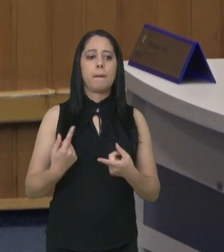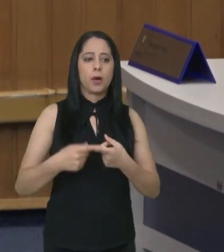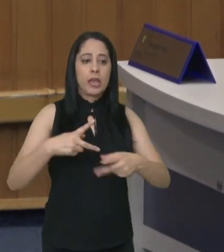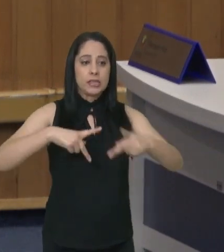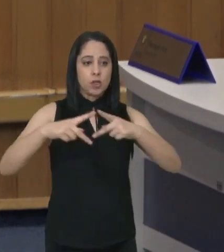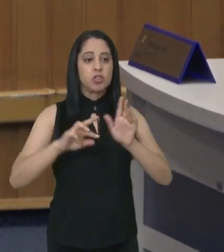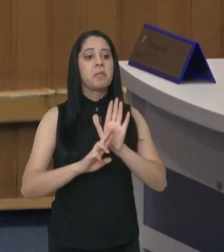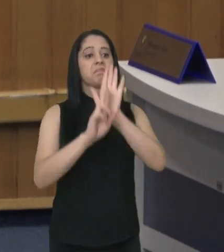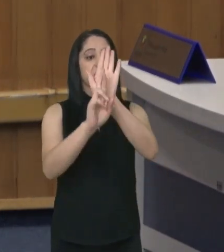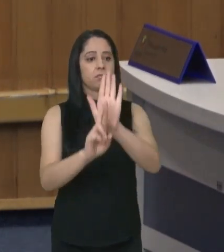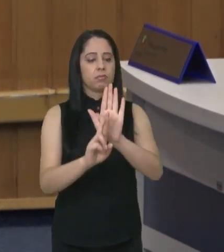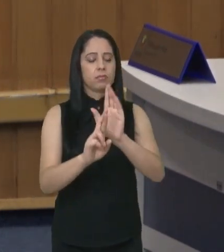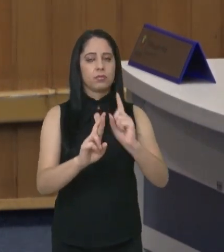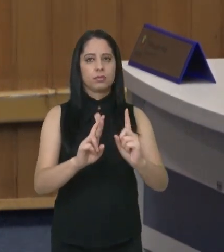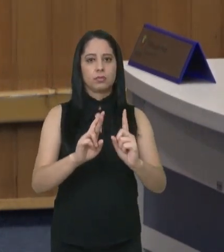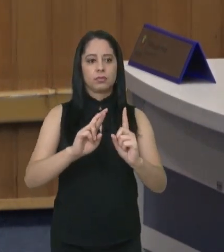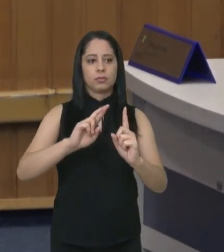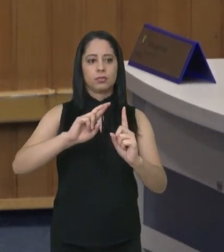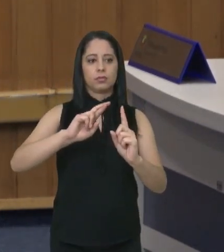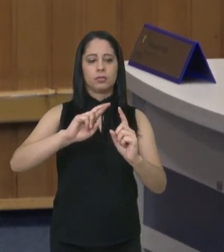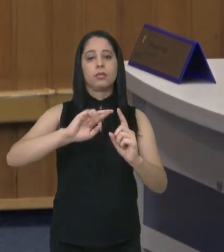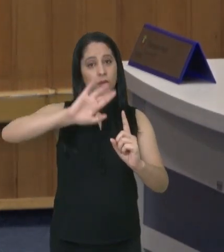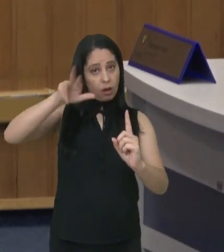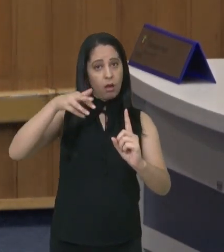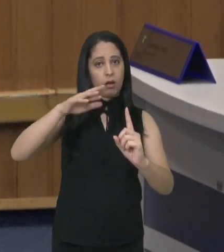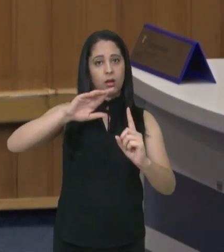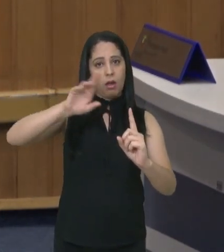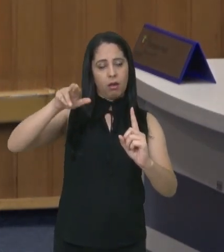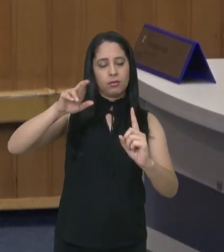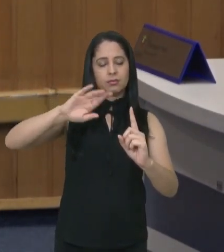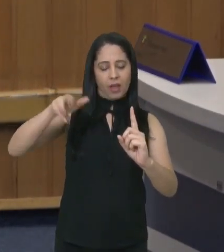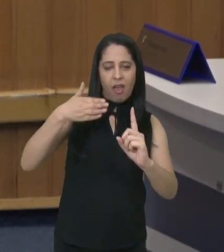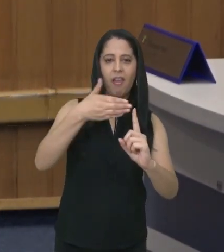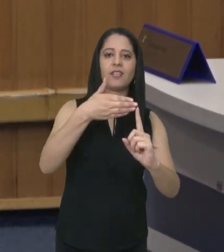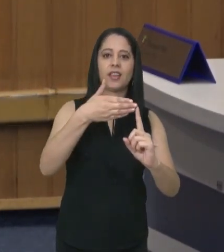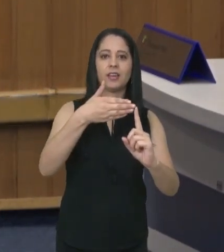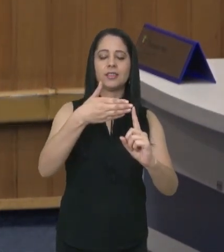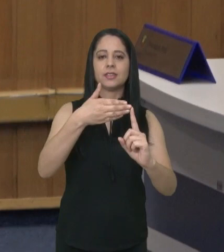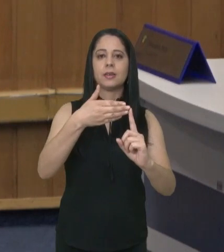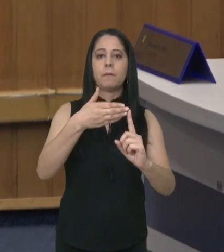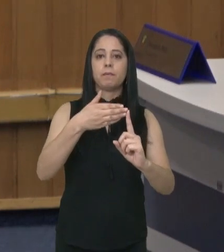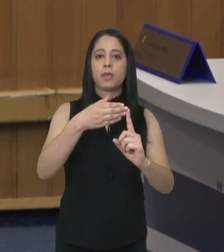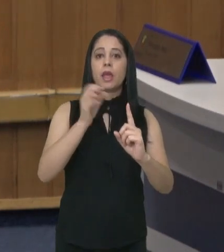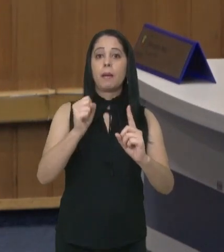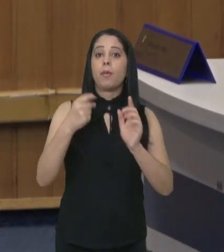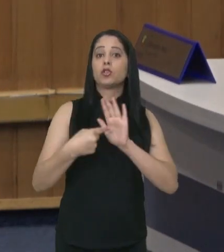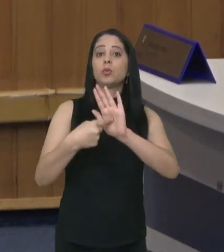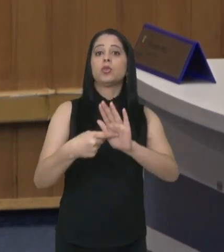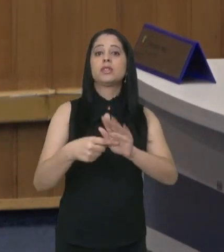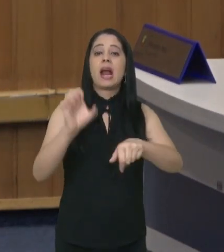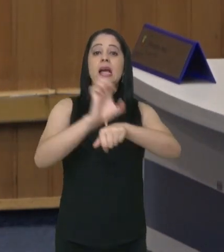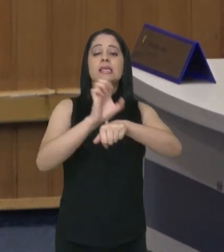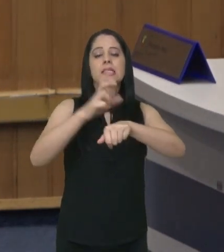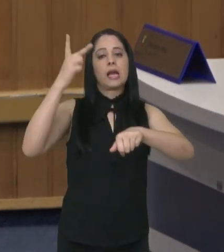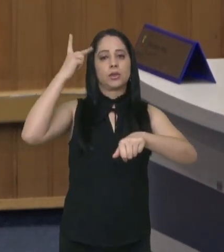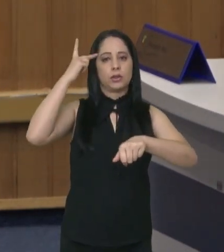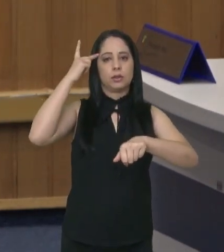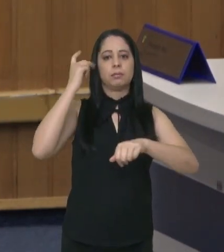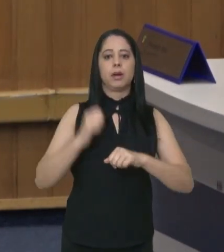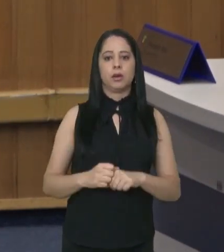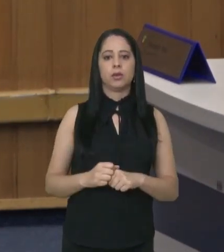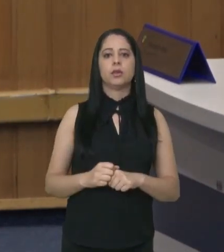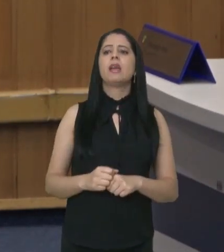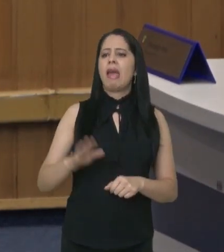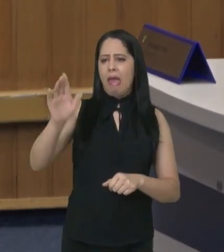trabalho, ótimo trabalho, de inovador, que ele vai poder levar para o Estado de São Paulo. Sempre foi nossa luta, e a gente sabe que vai poder